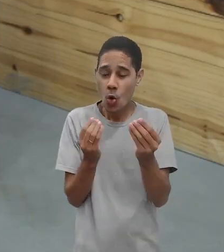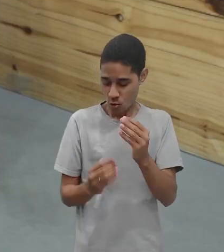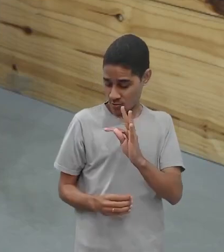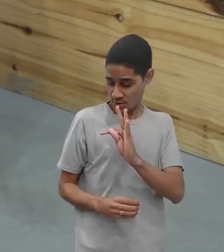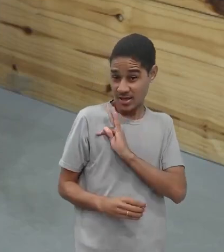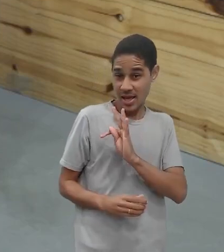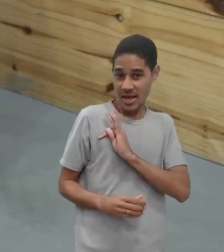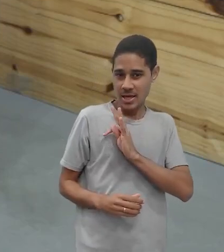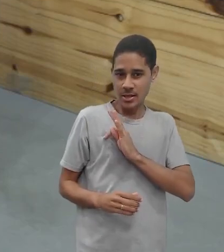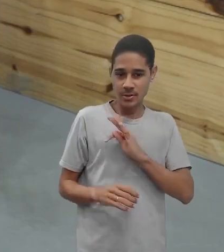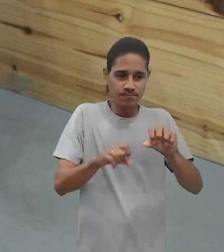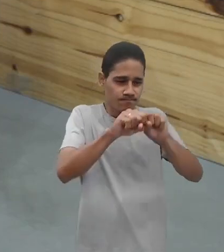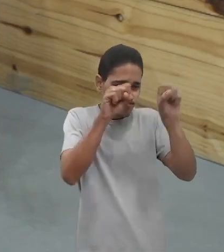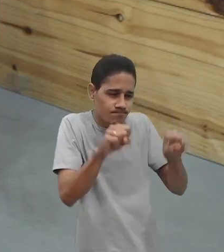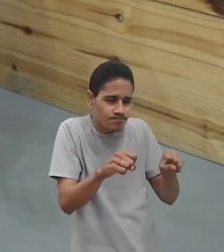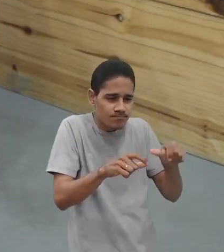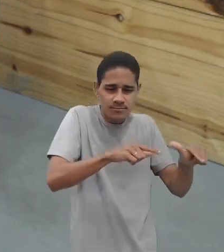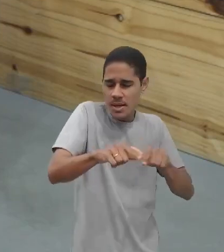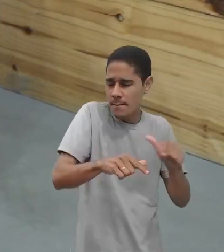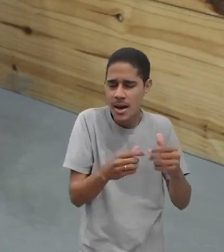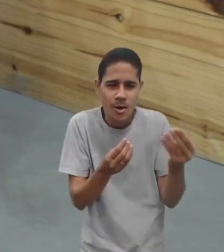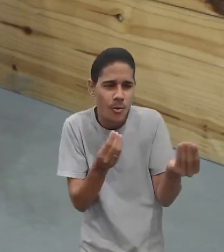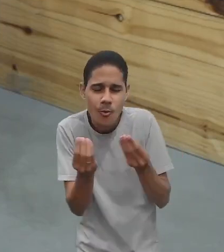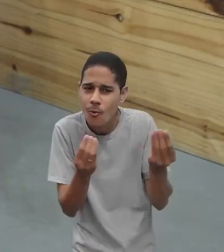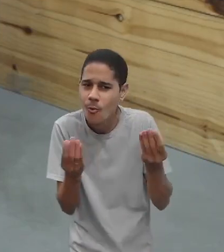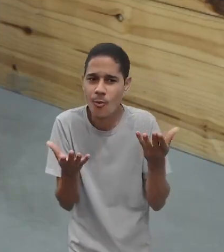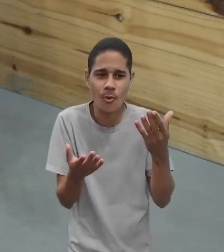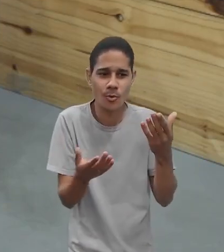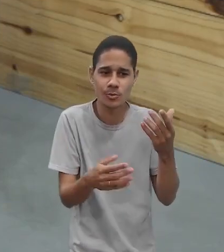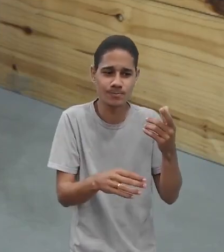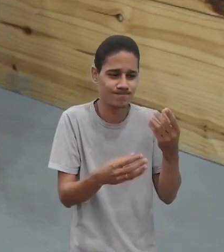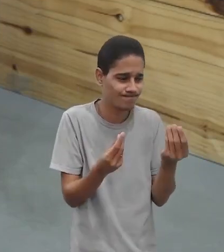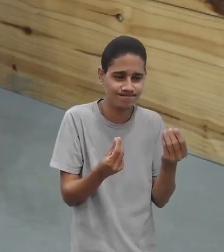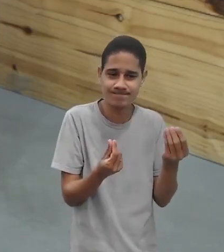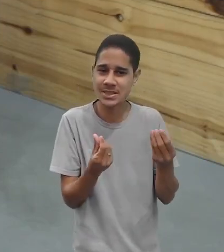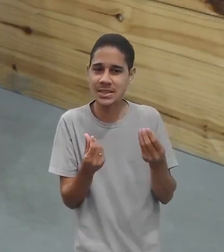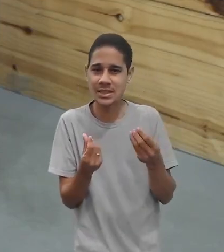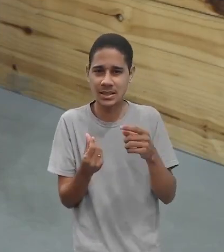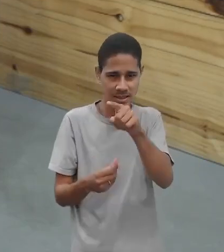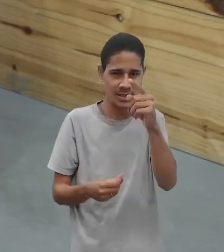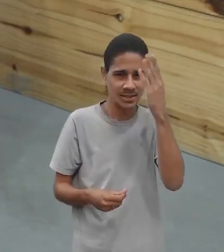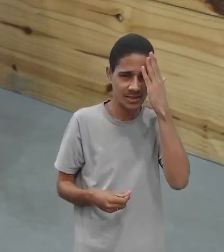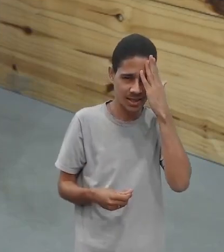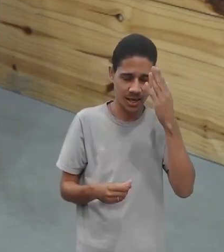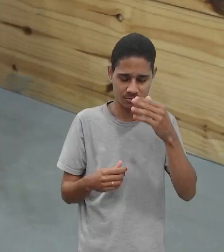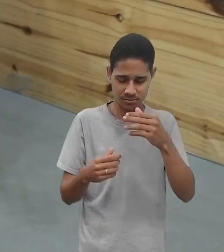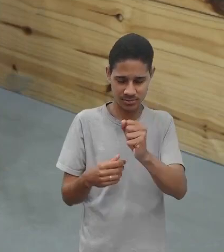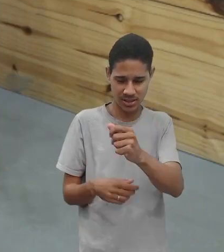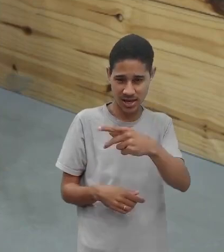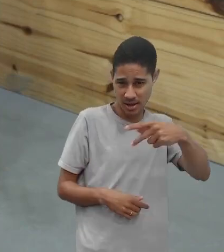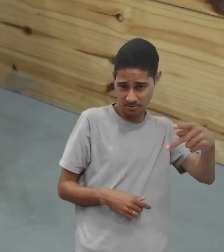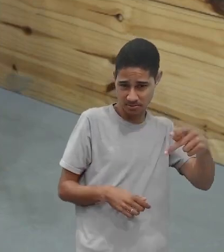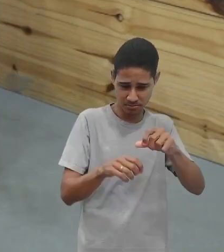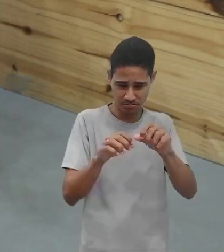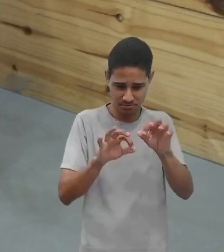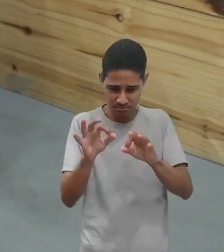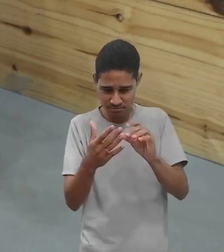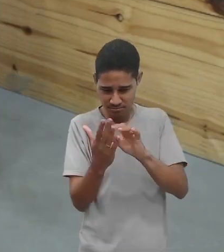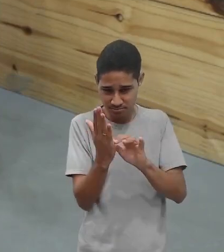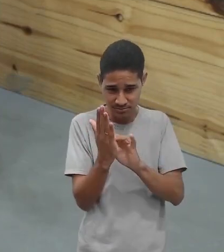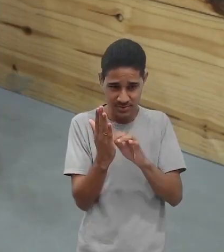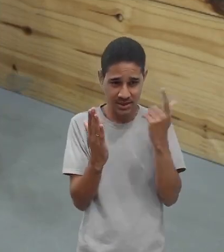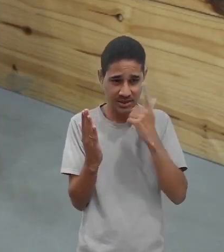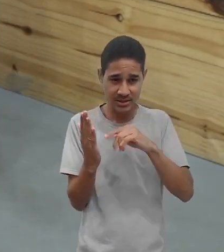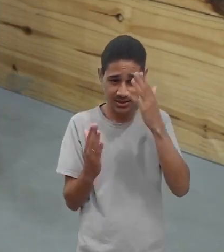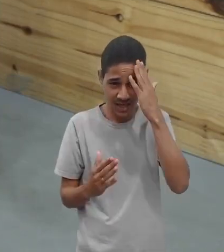com os sistemas, né? Na prática, primeiro, será que ele sabe mexer em aplicativo, ele já sabe mexer no sistema? Eu acho arriscado,